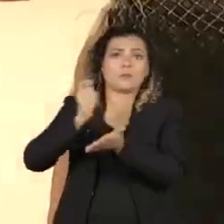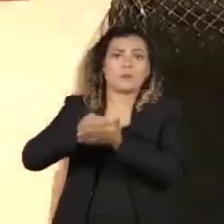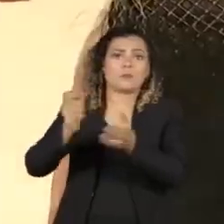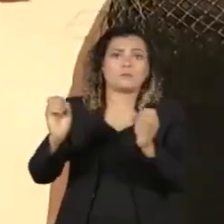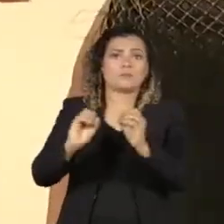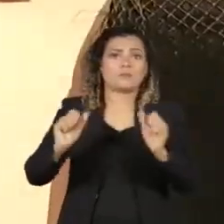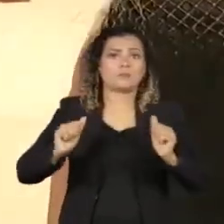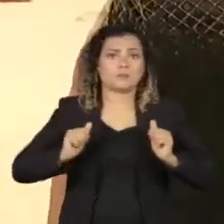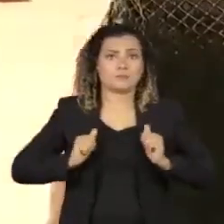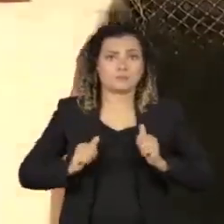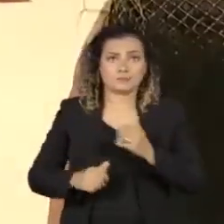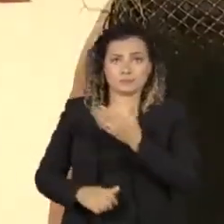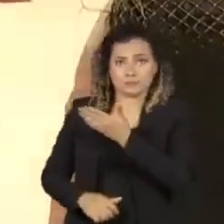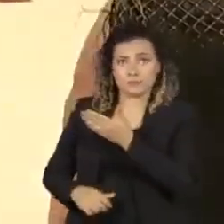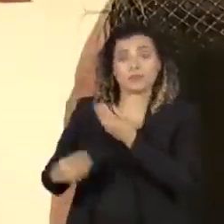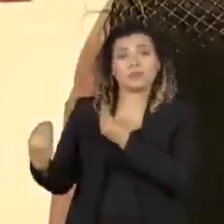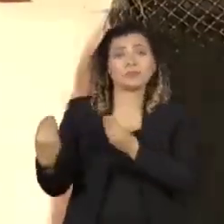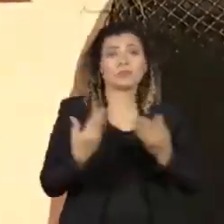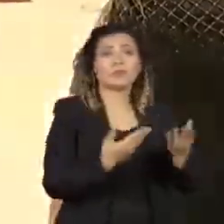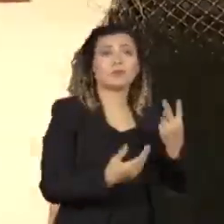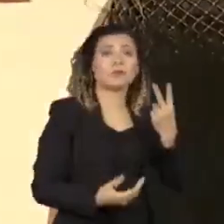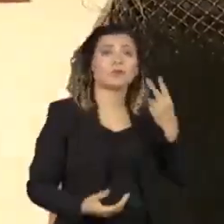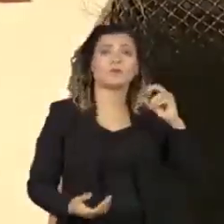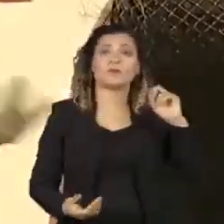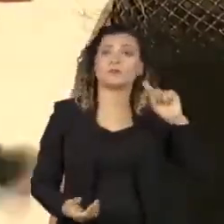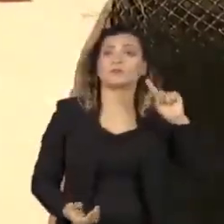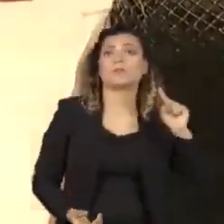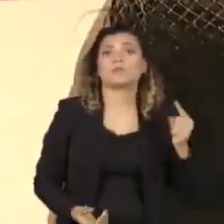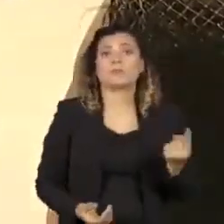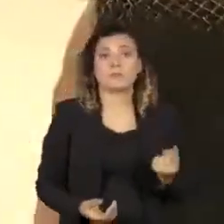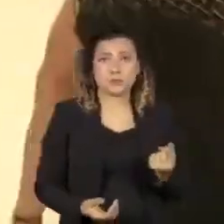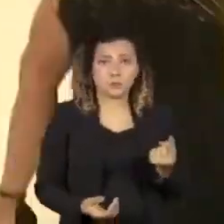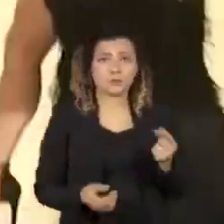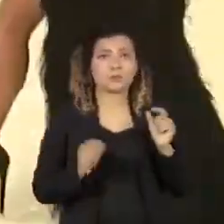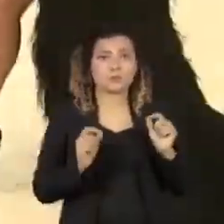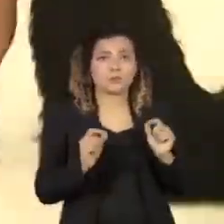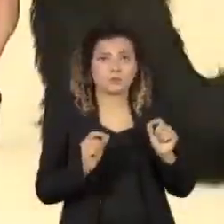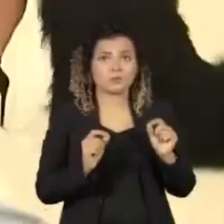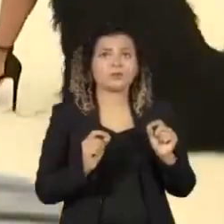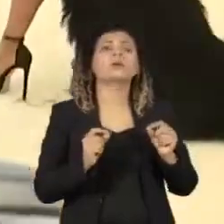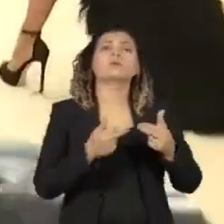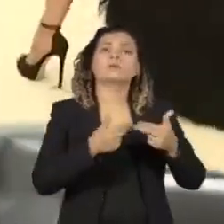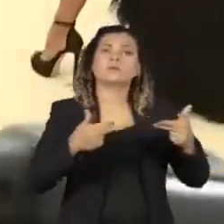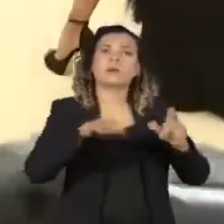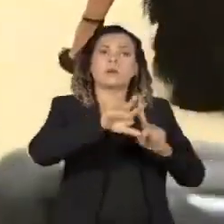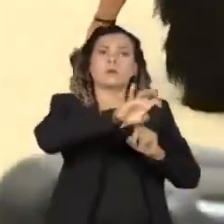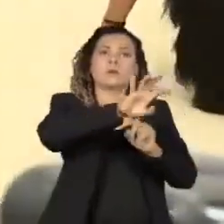serviço mil unidades de stalinx